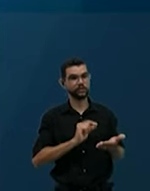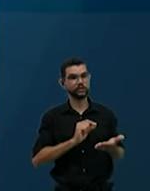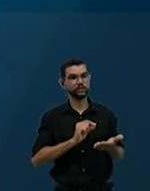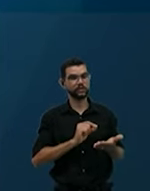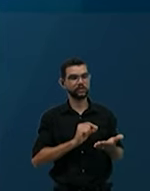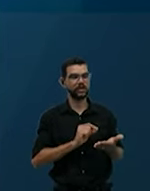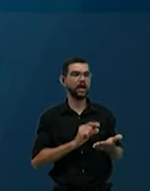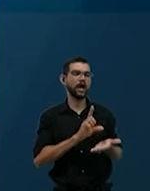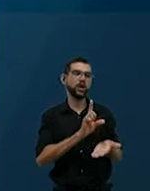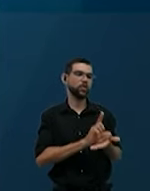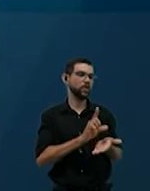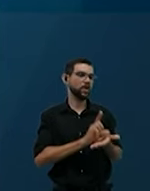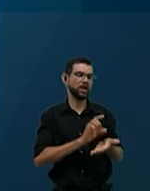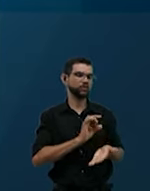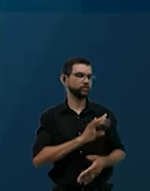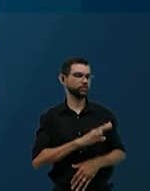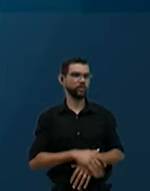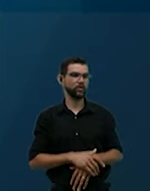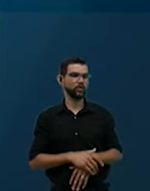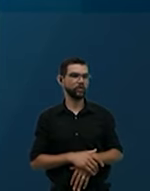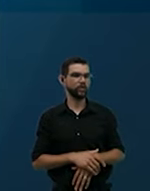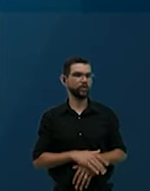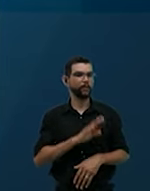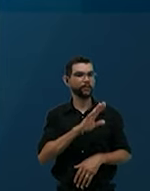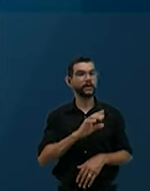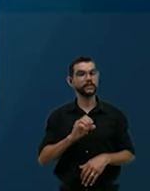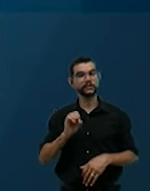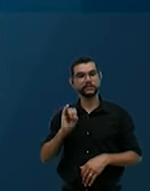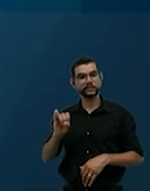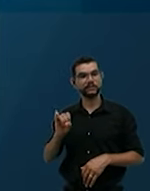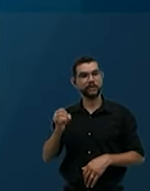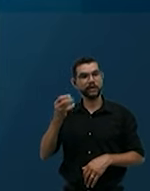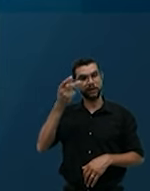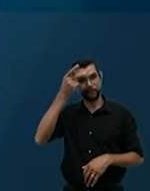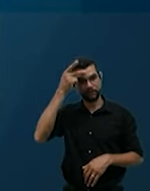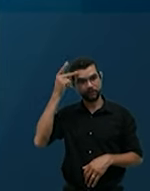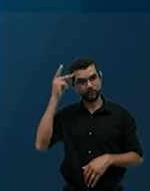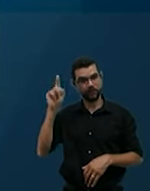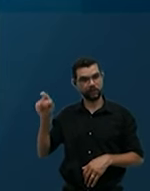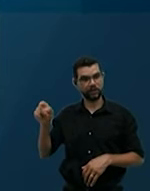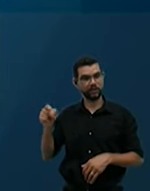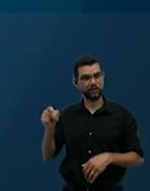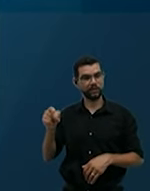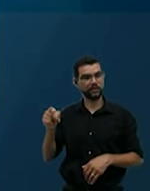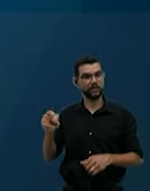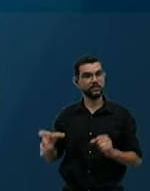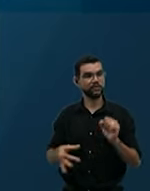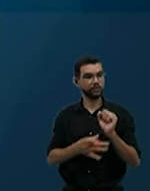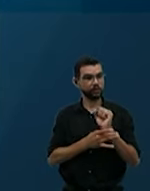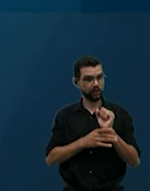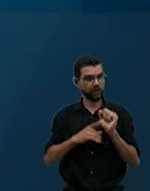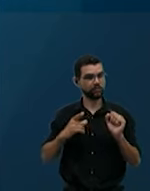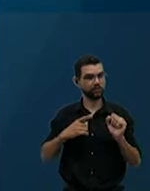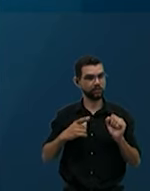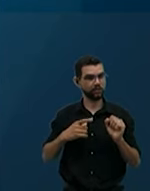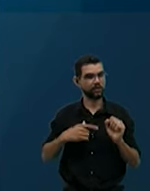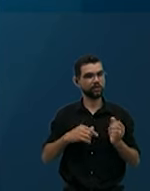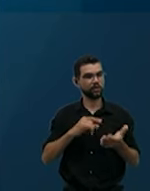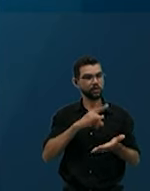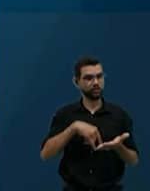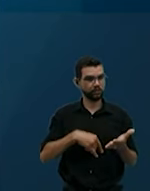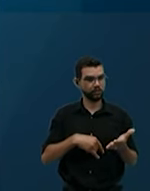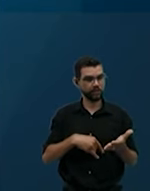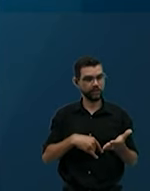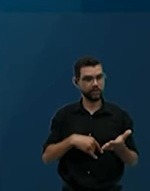uma vez, se o segurado apresentou toda a documentação no âmbito administrativo e a própria Previdência Social falou que toda a documentação